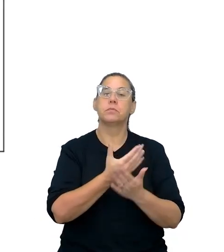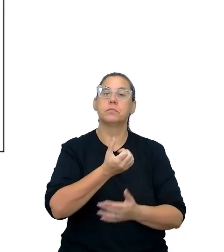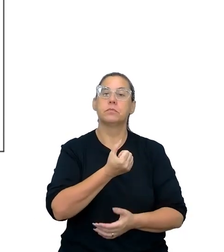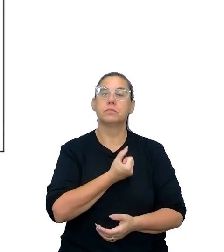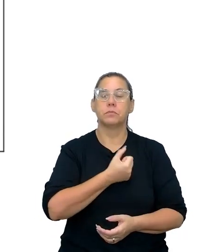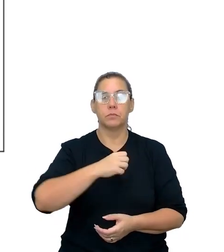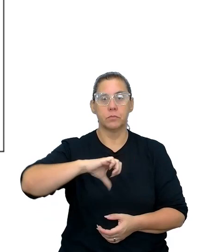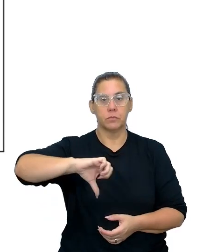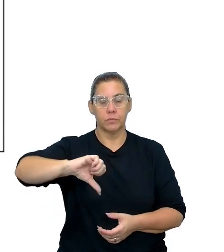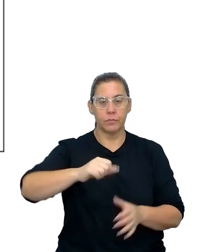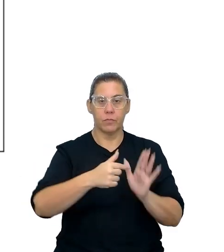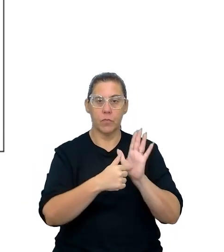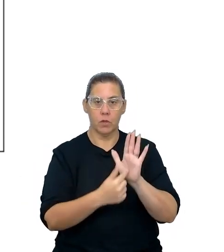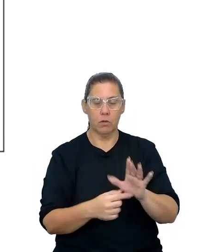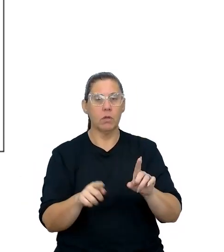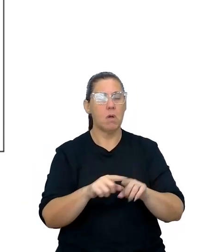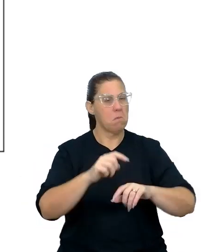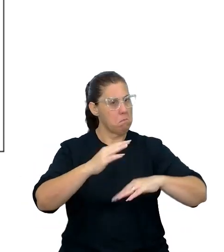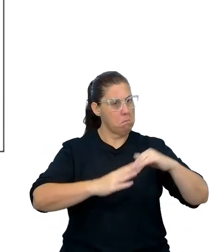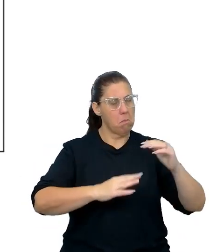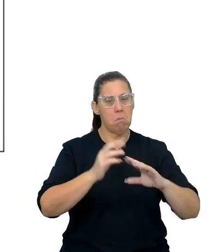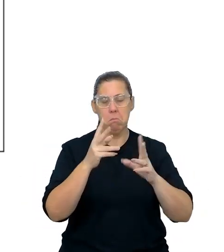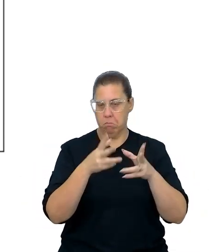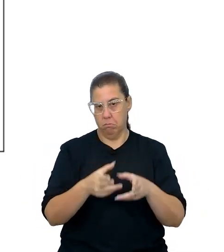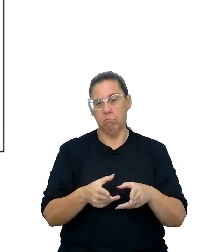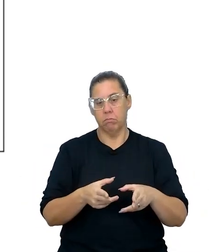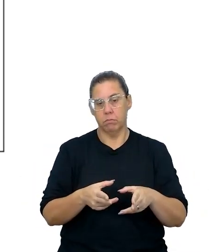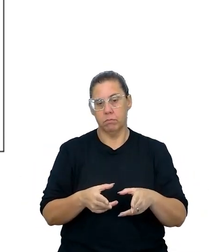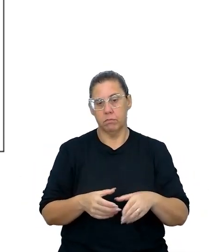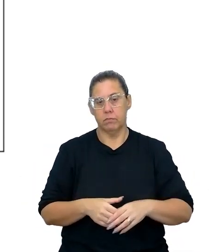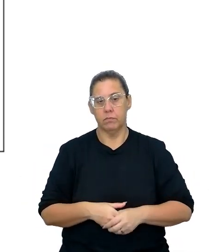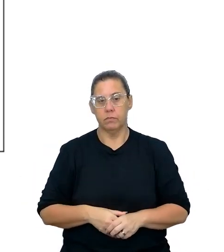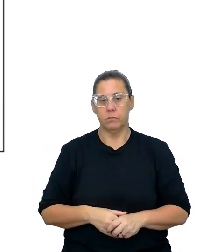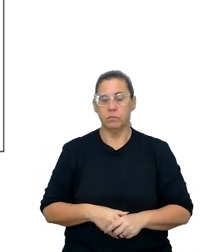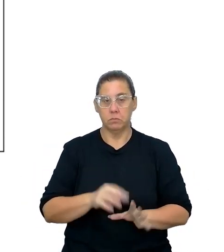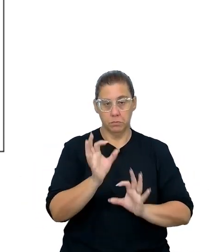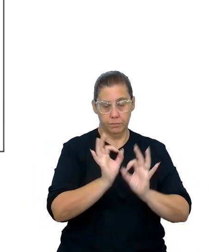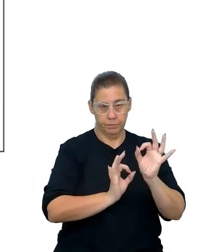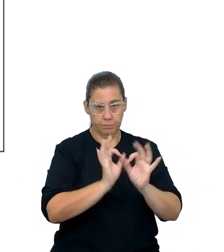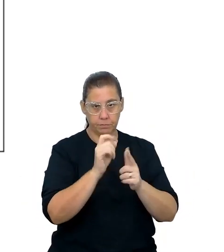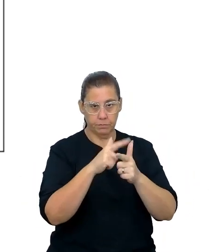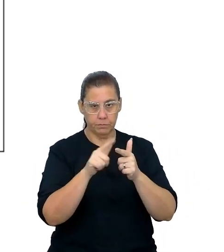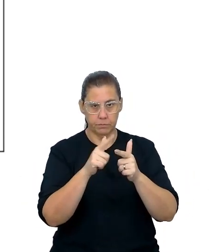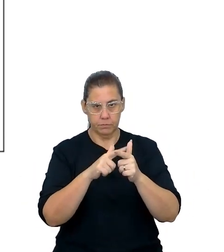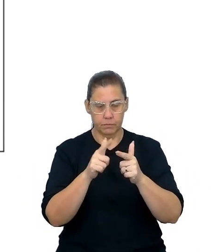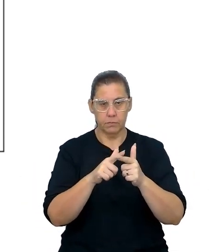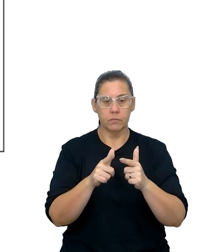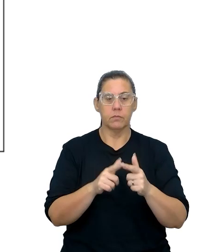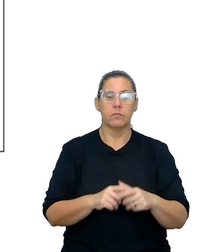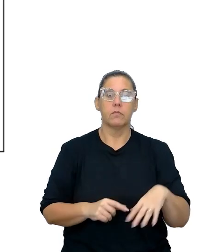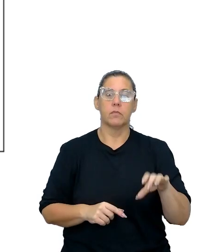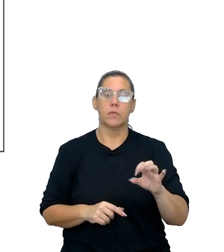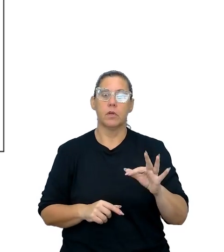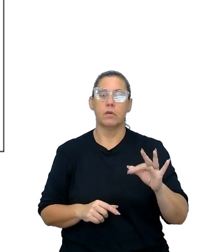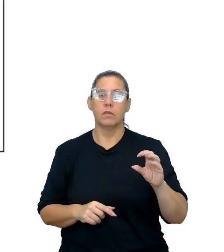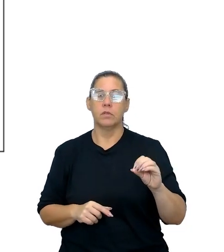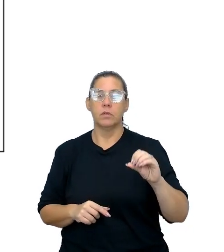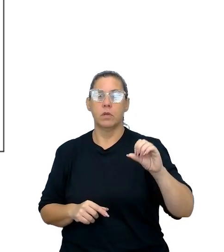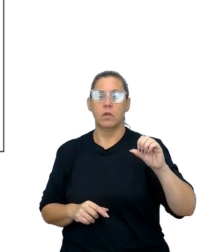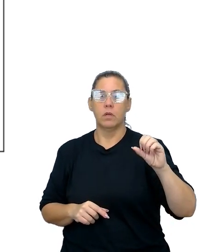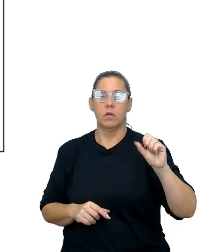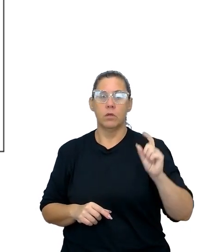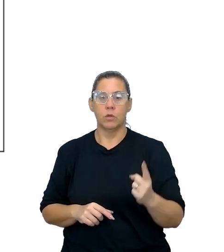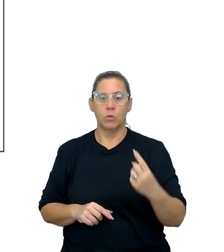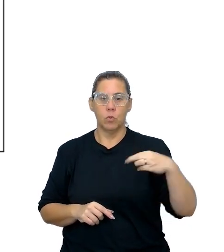que apresenta a mesma habilidade aqui, né, aula 9, elaborando problemas, também com a